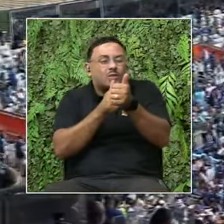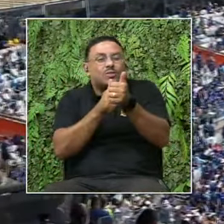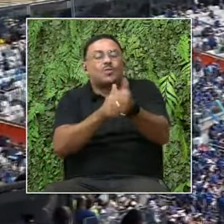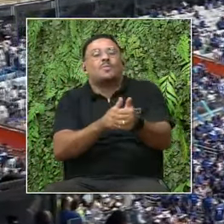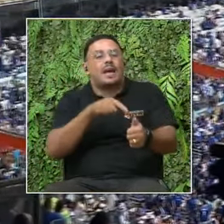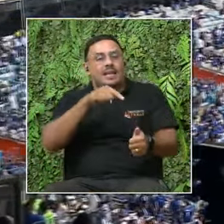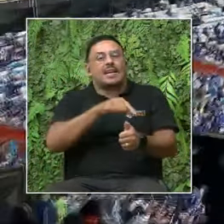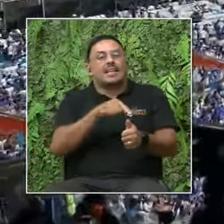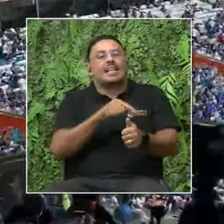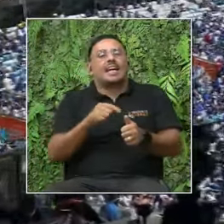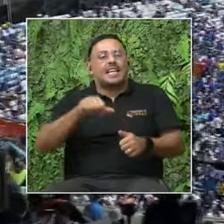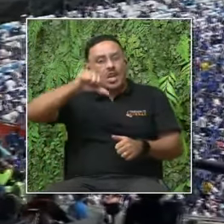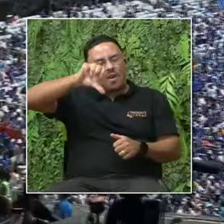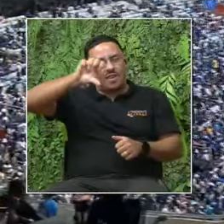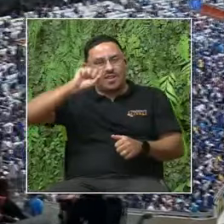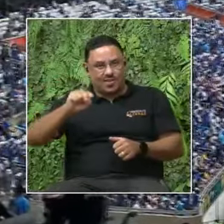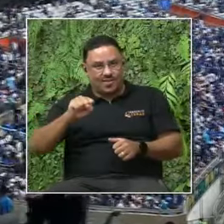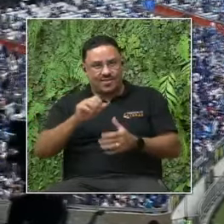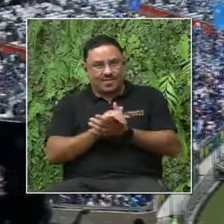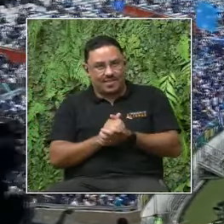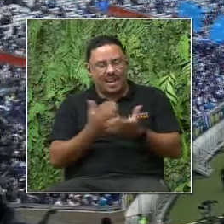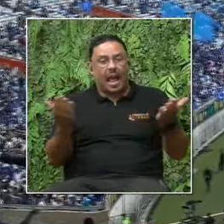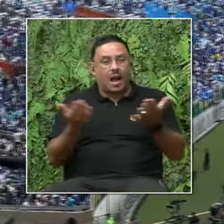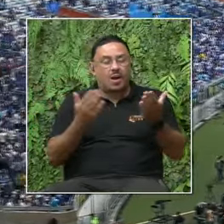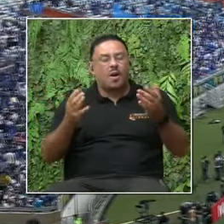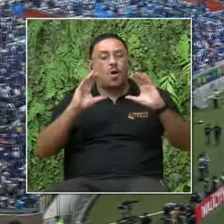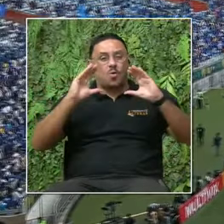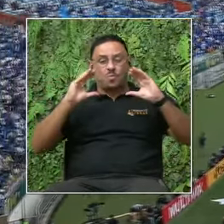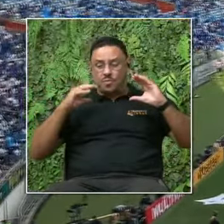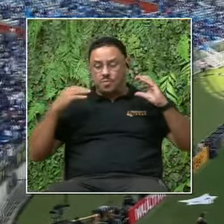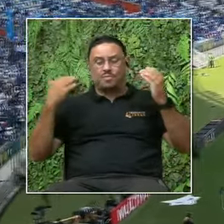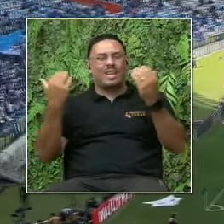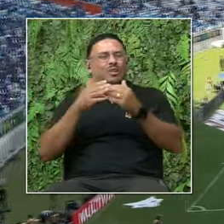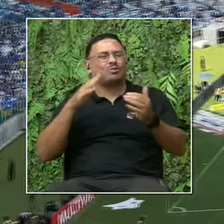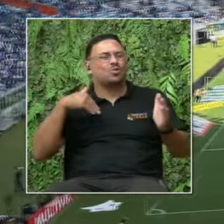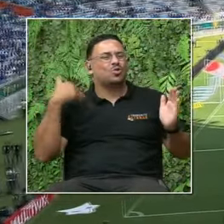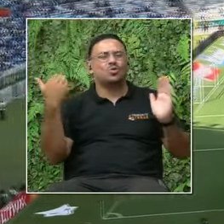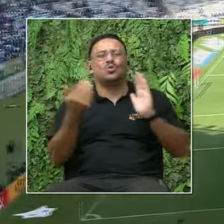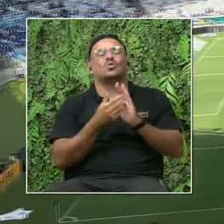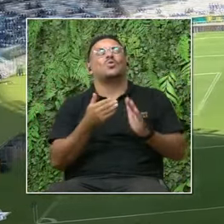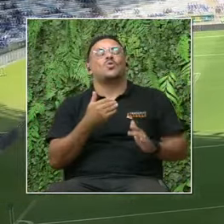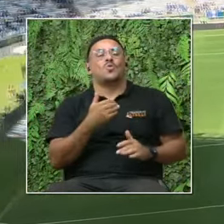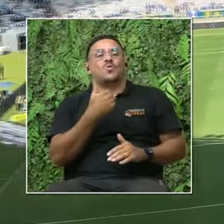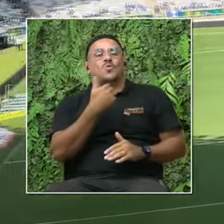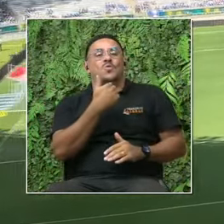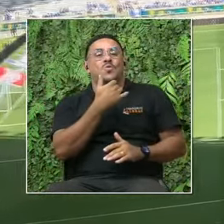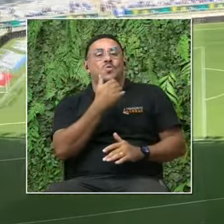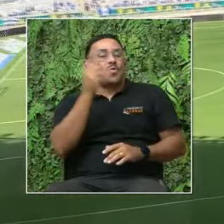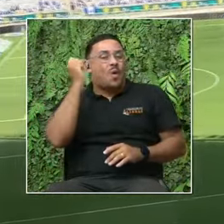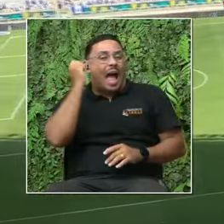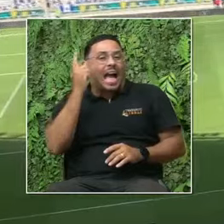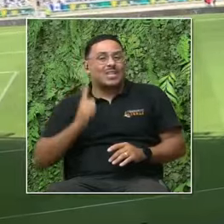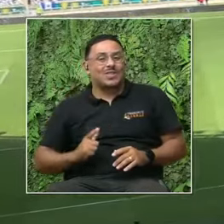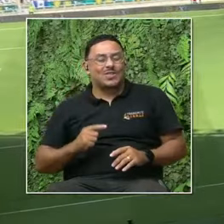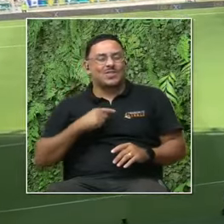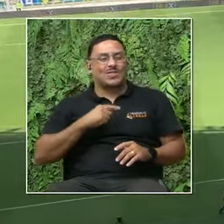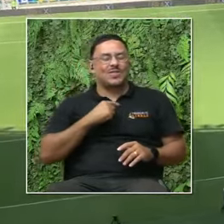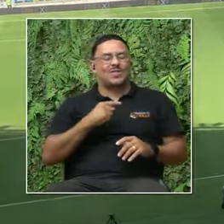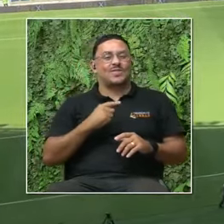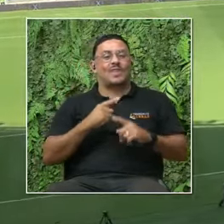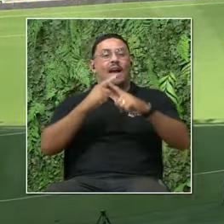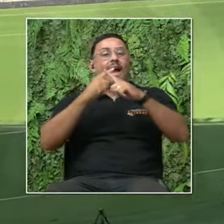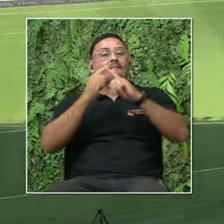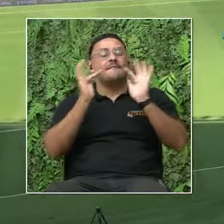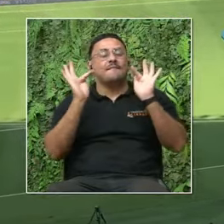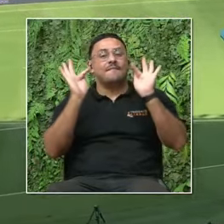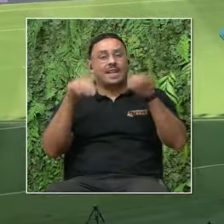jornada esportiva 98 e o Mineirão todo de azul para receber a grande decisão do campeonato mineiro